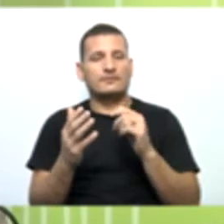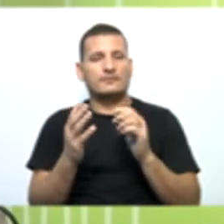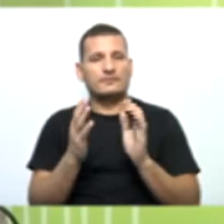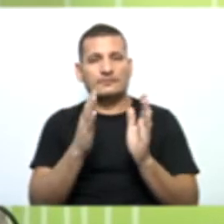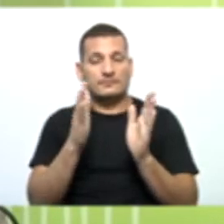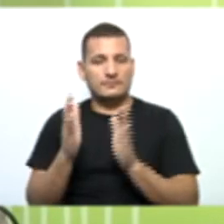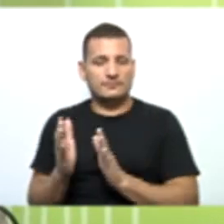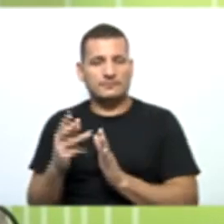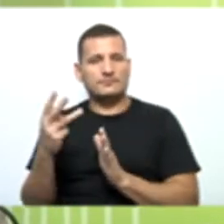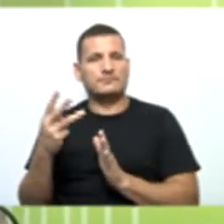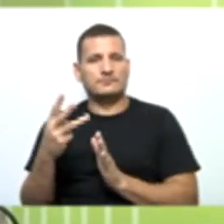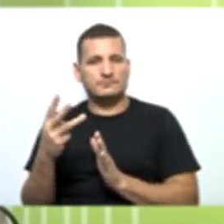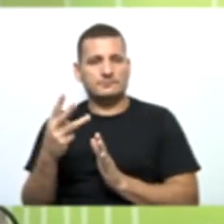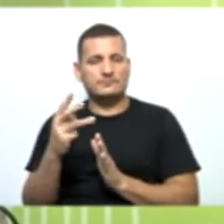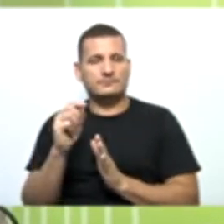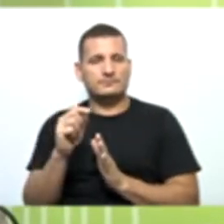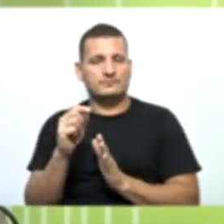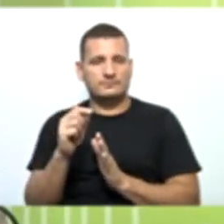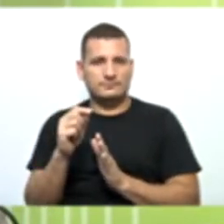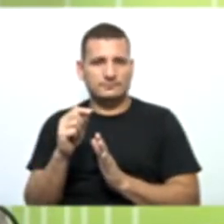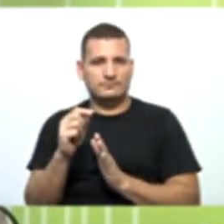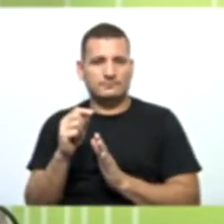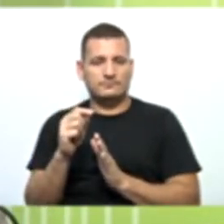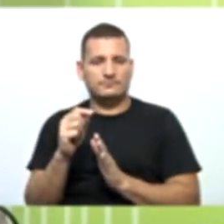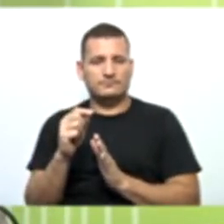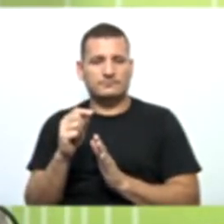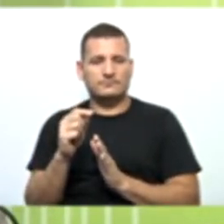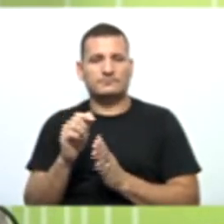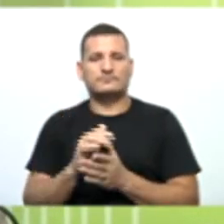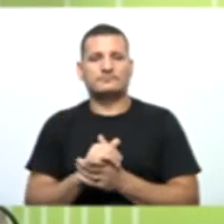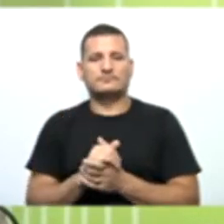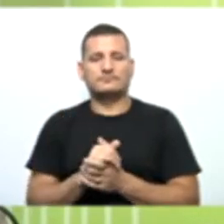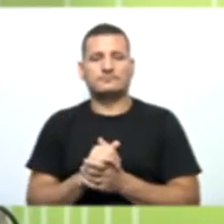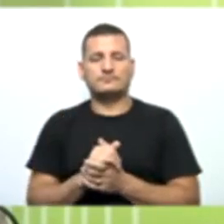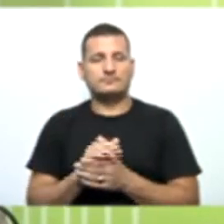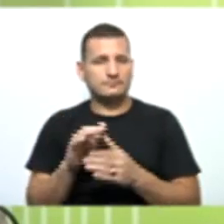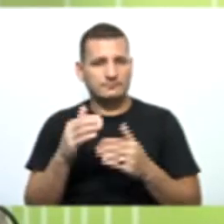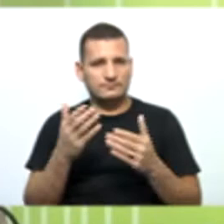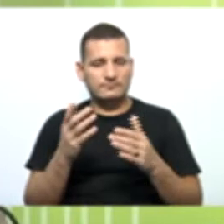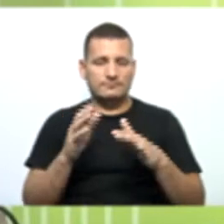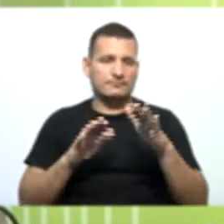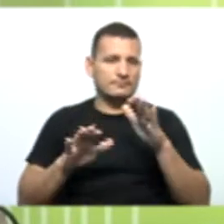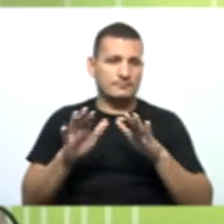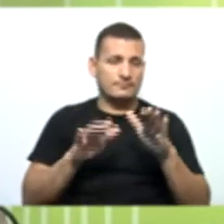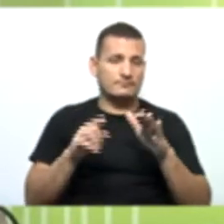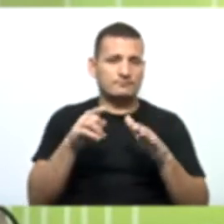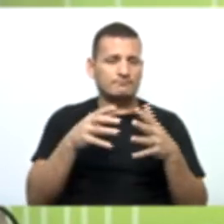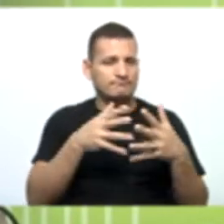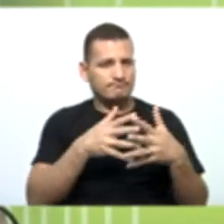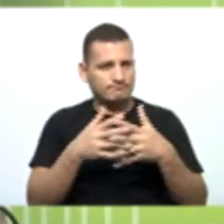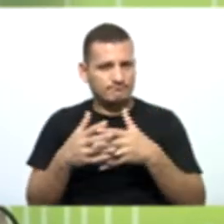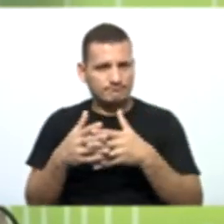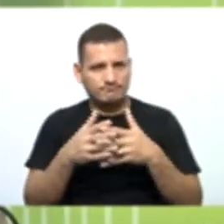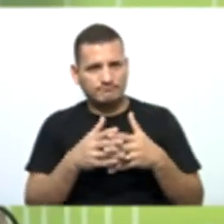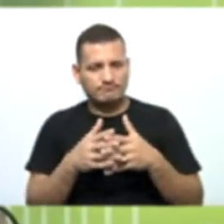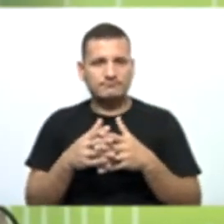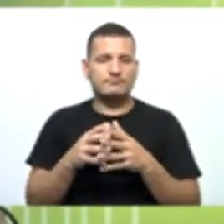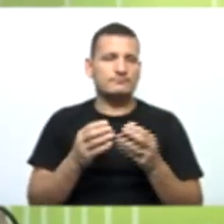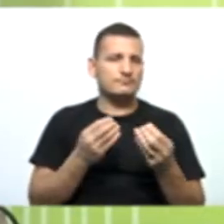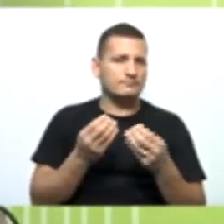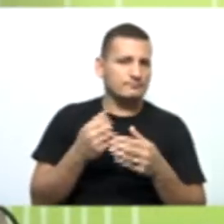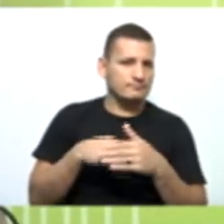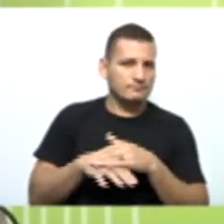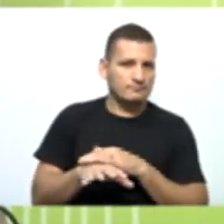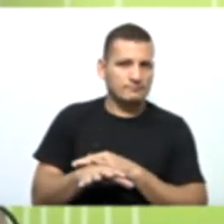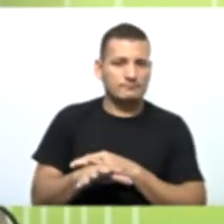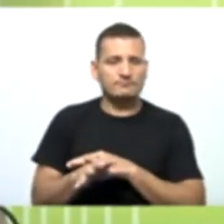de um sistema, certo? Então, assim, tome muito cuidado para você não confundir qual é a etapa de entrada,